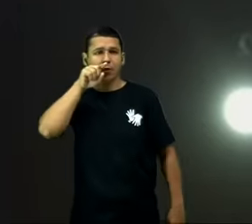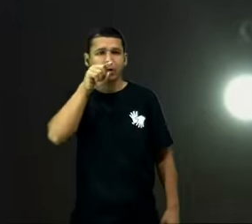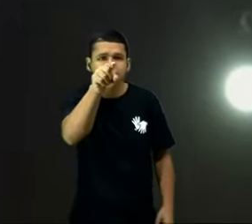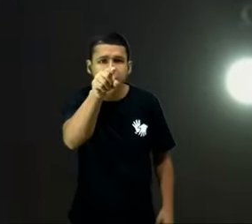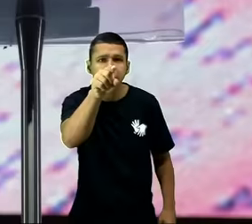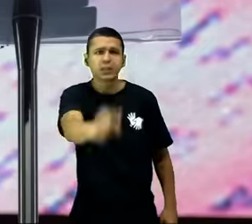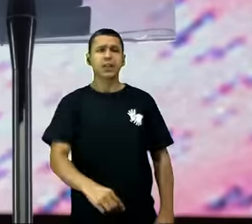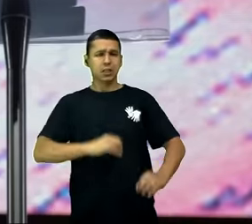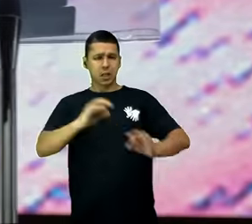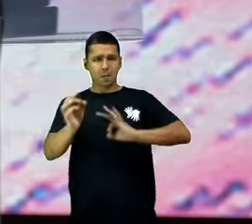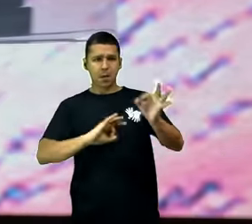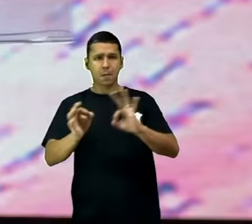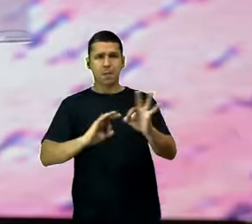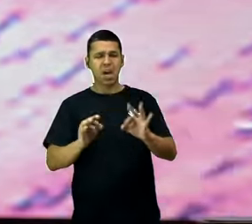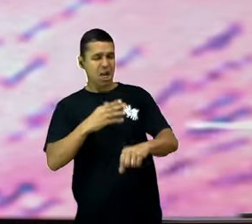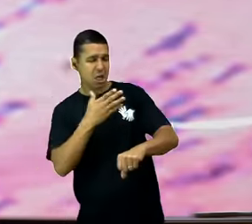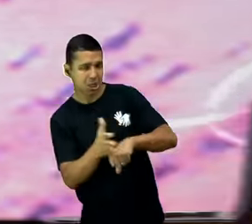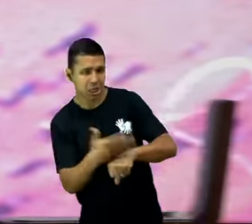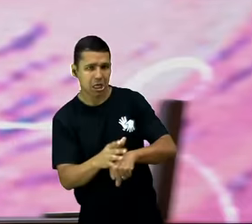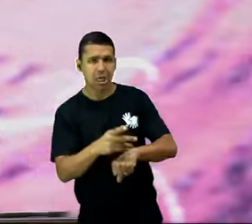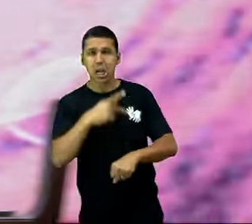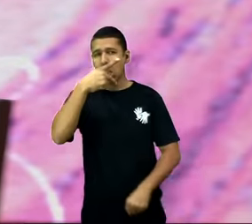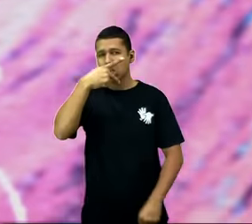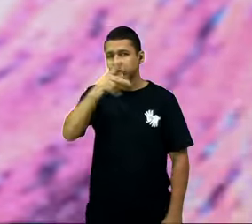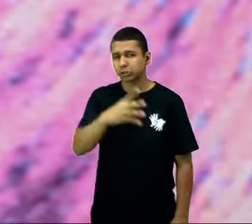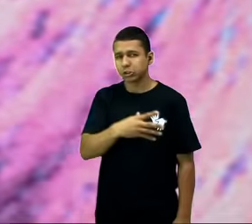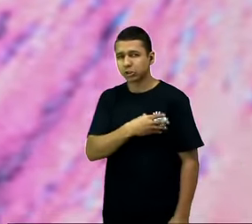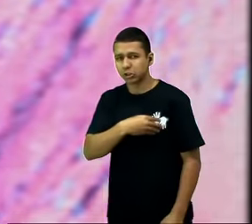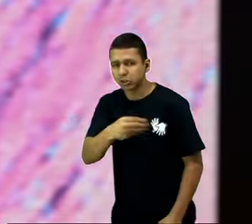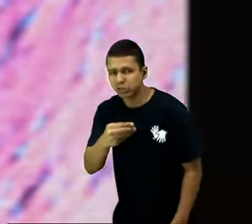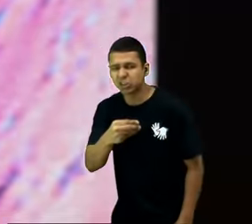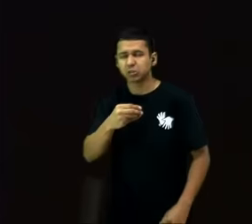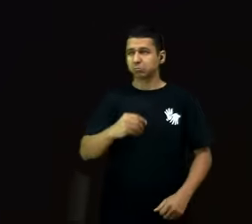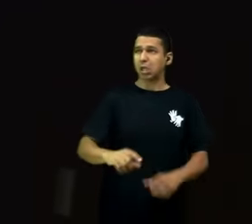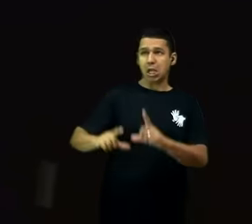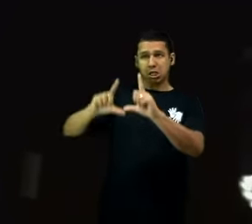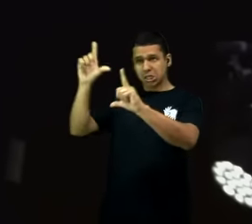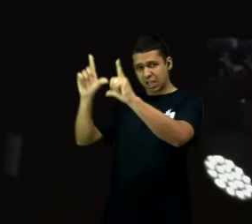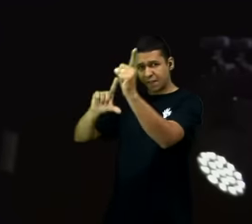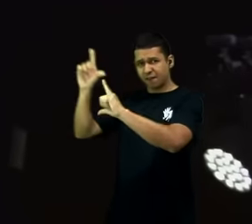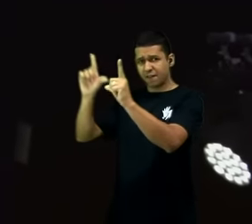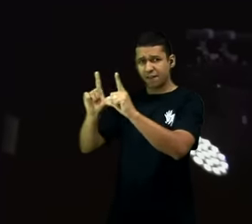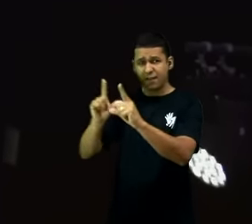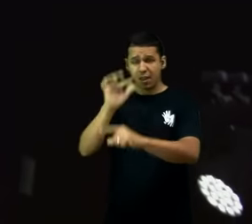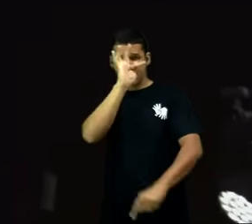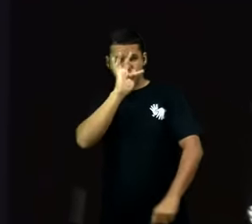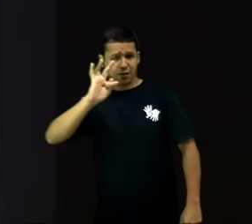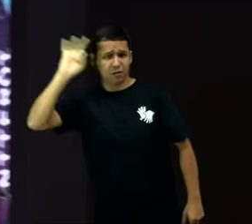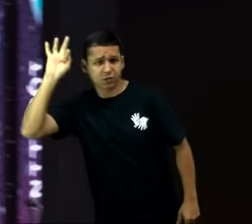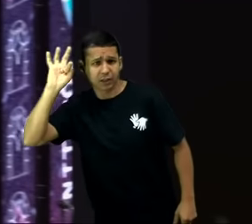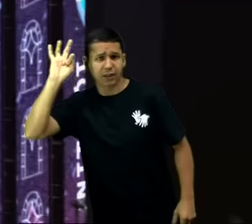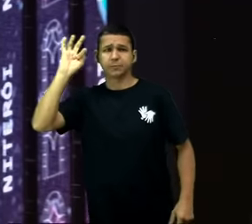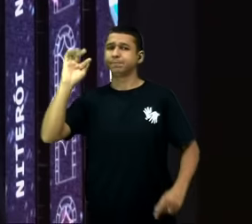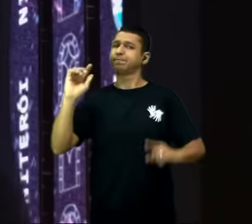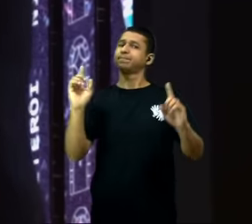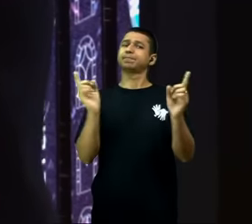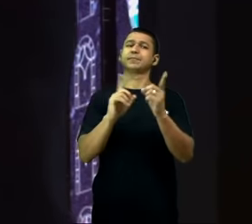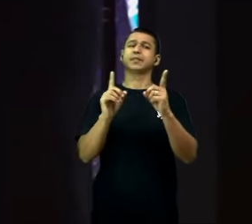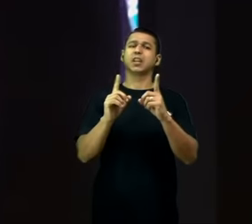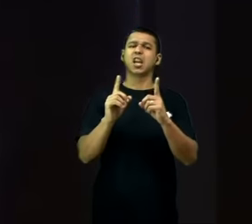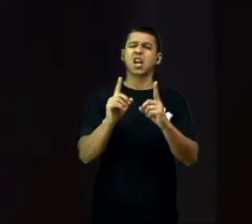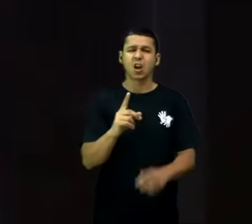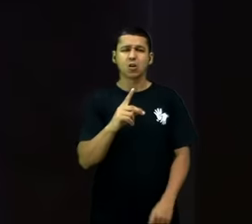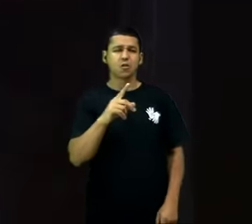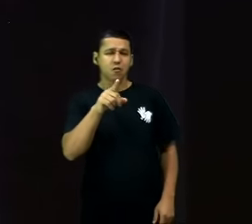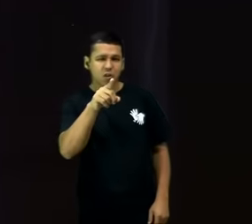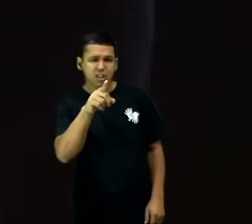o apóstolo, não é pastor Márcio, não é a televisão, não é o TikTok, não é a faculdade, não. Quem vai preparar teus filhos é você. Teus